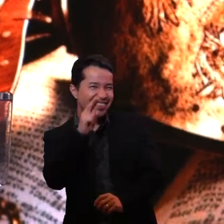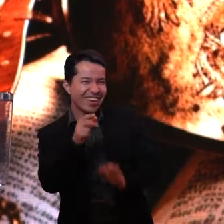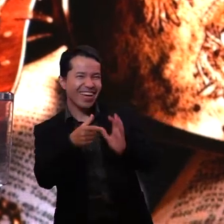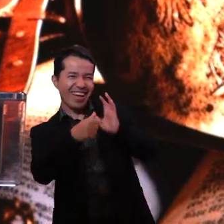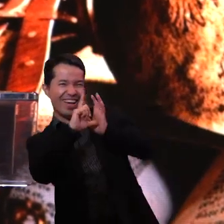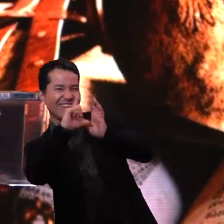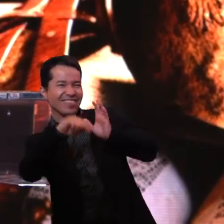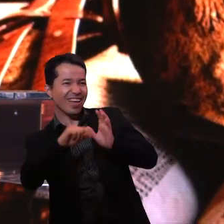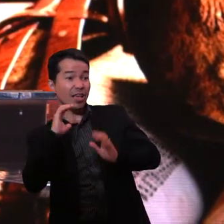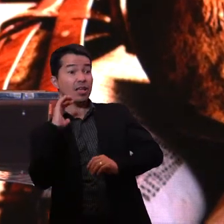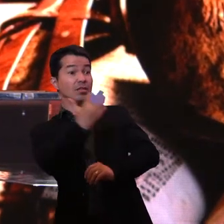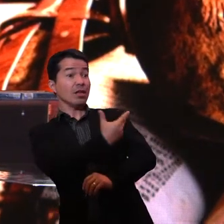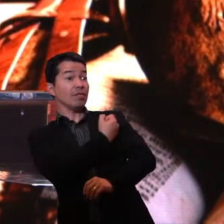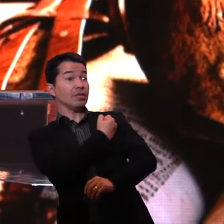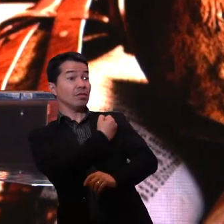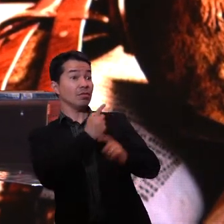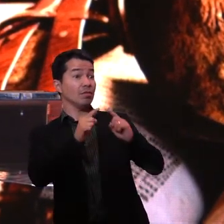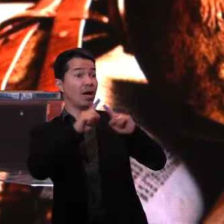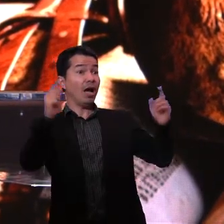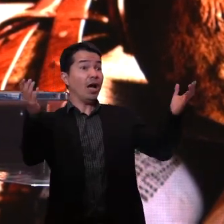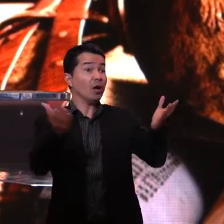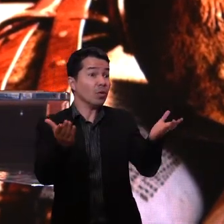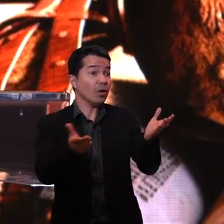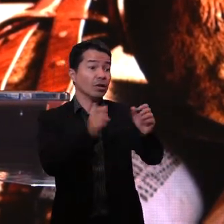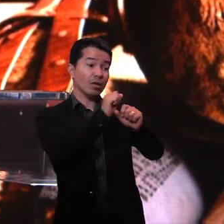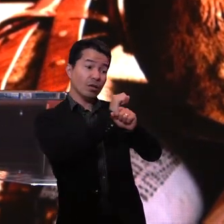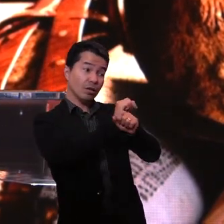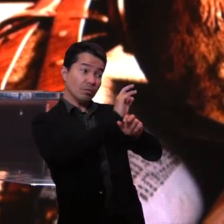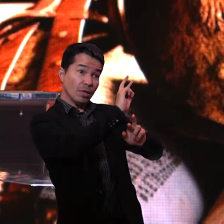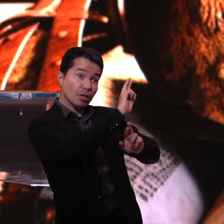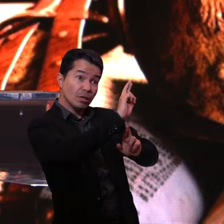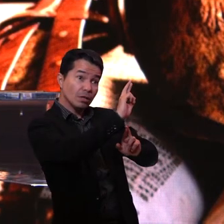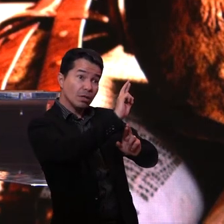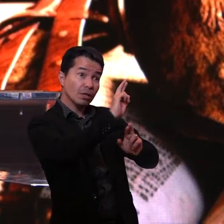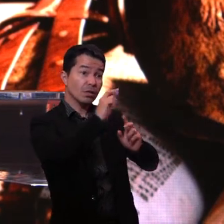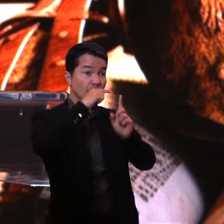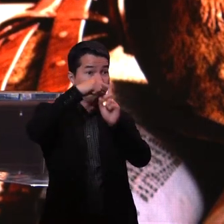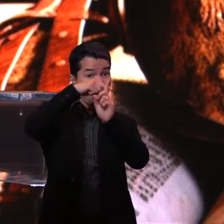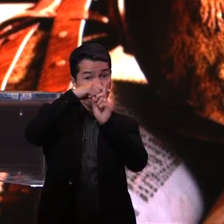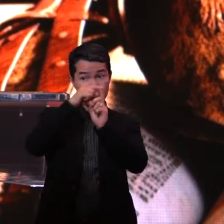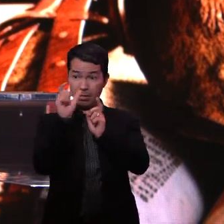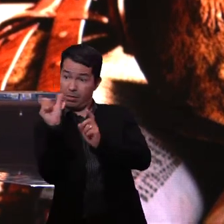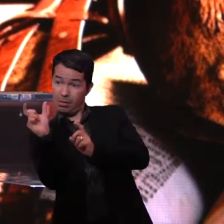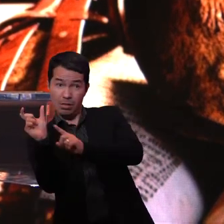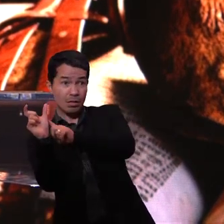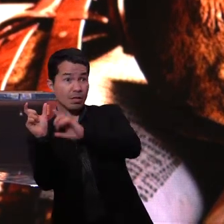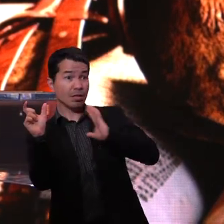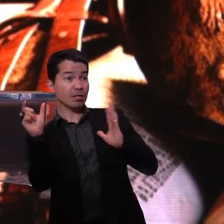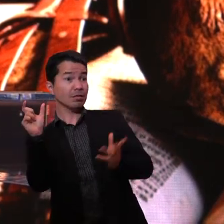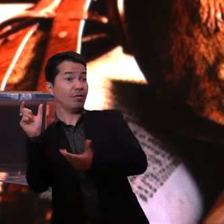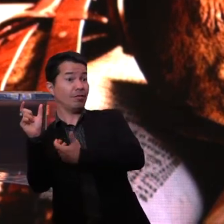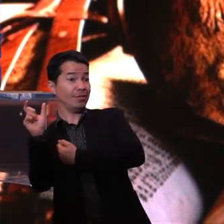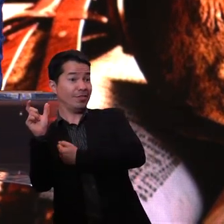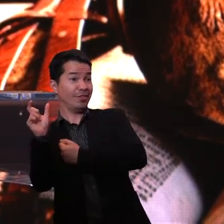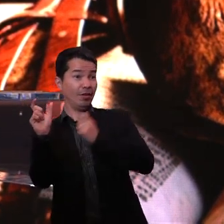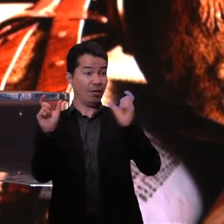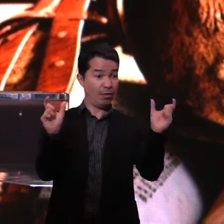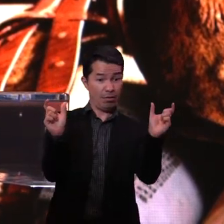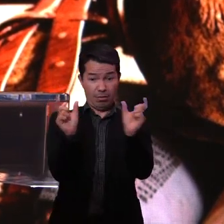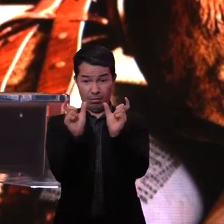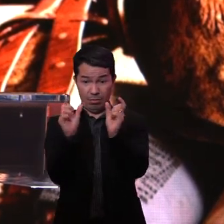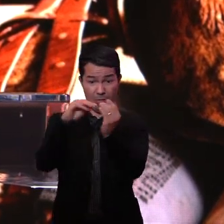o capacete de capacete da esperança da salvação. E essa